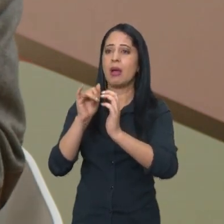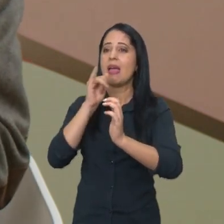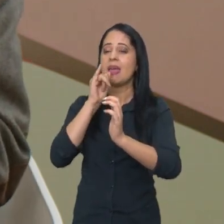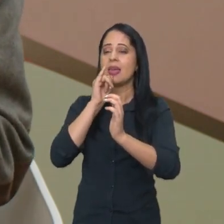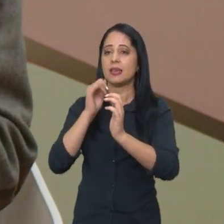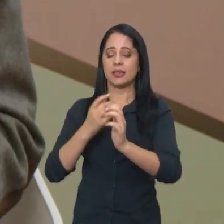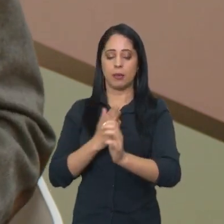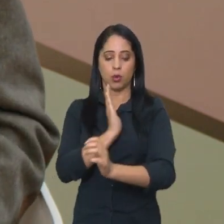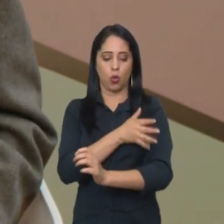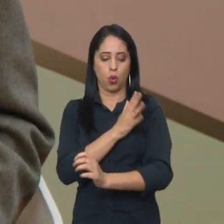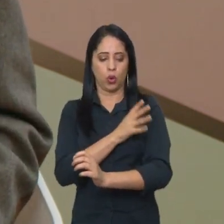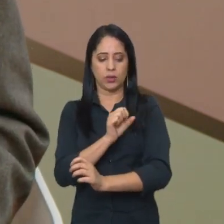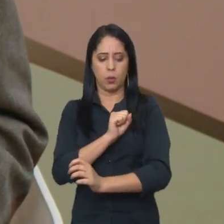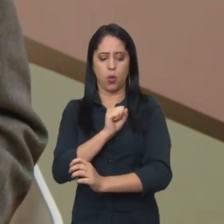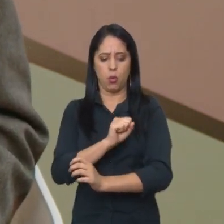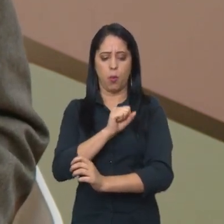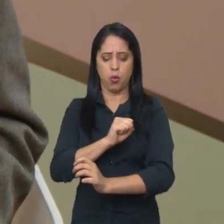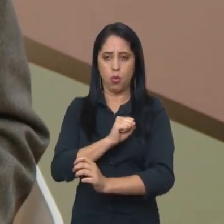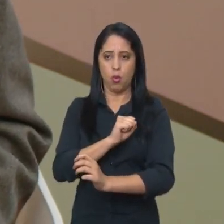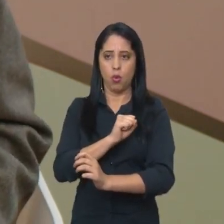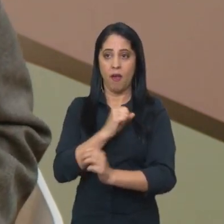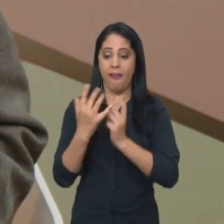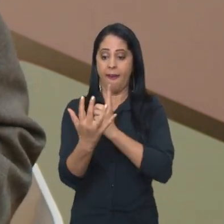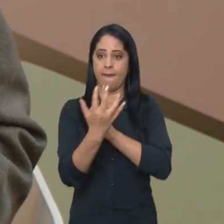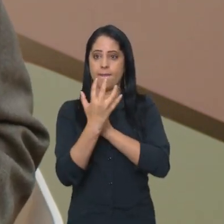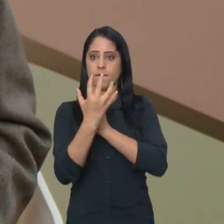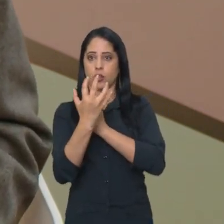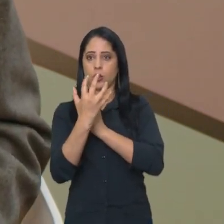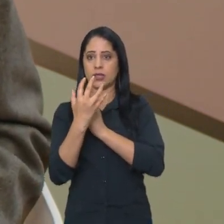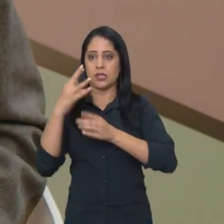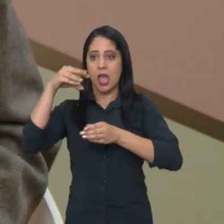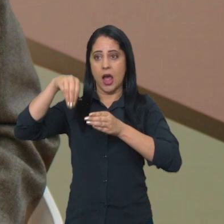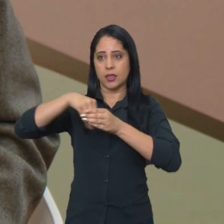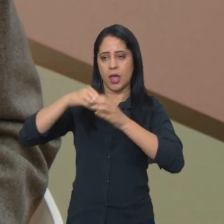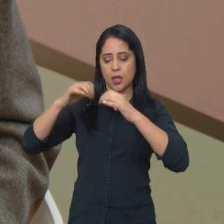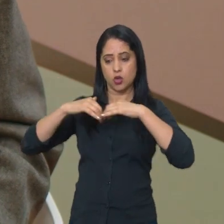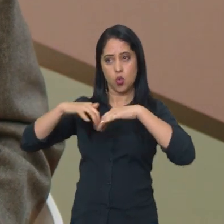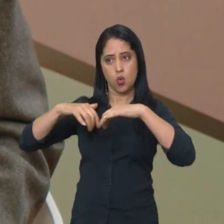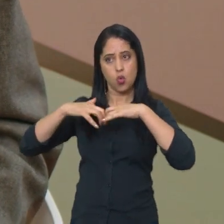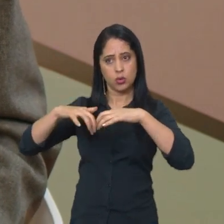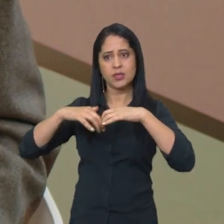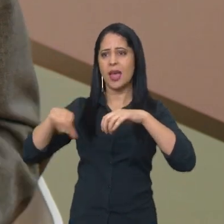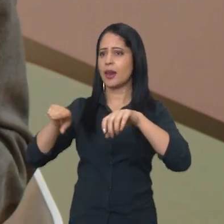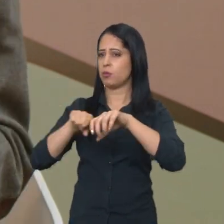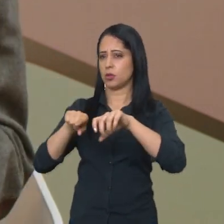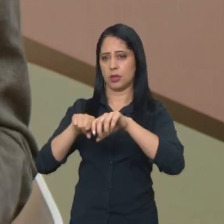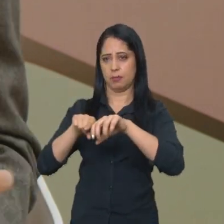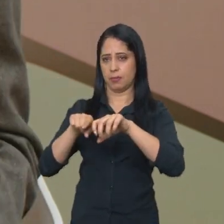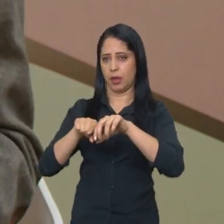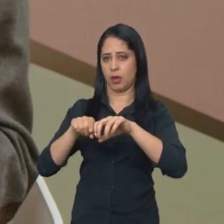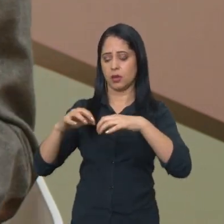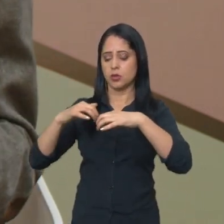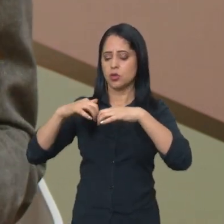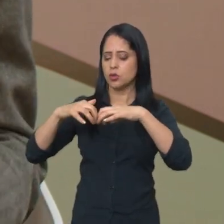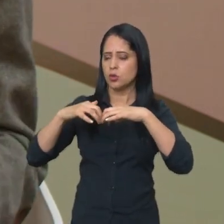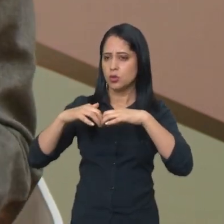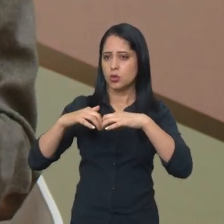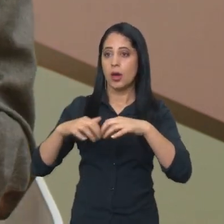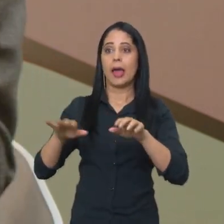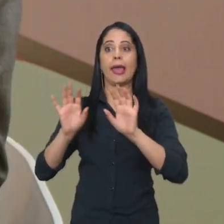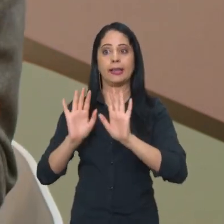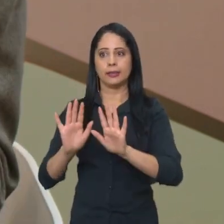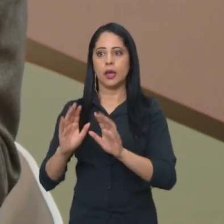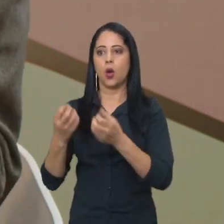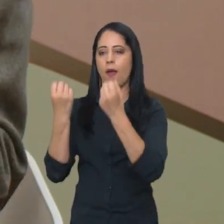microinfartos cerebrais. E isso tem relação com demência? Tem. Então, saber cuidar da saúde, alimentação